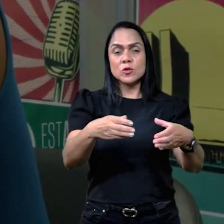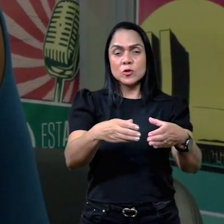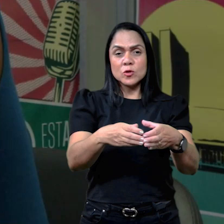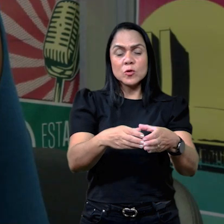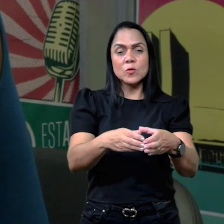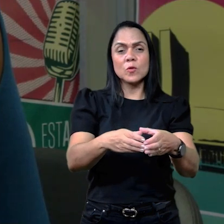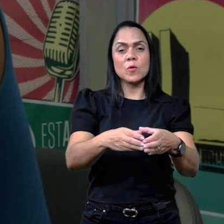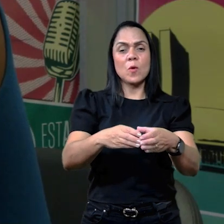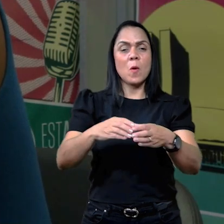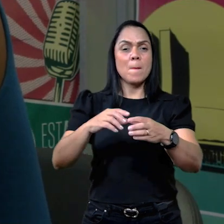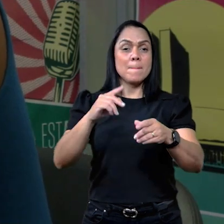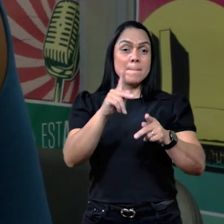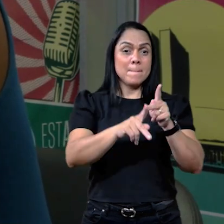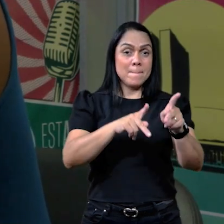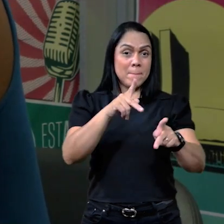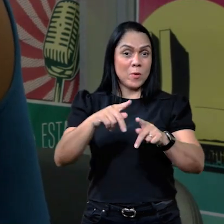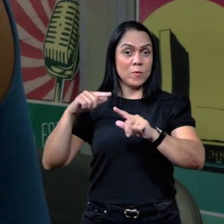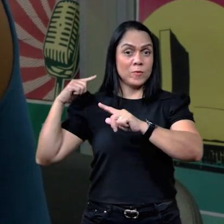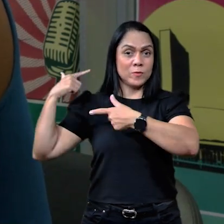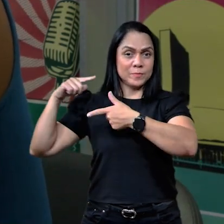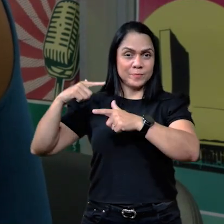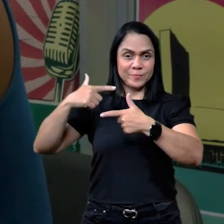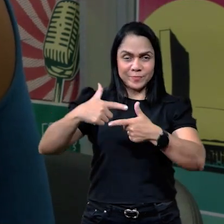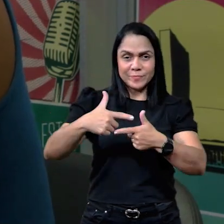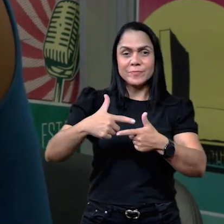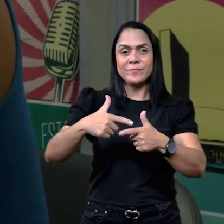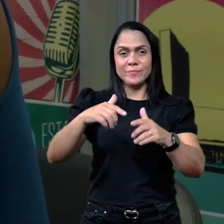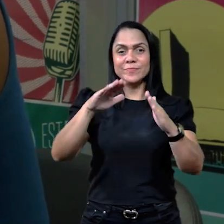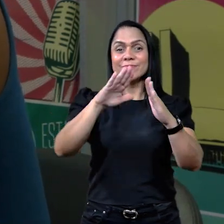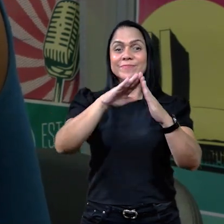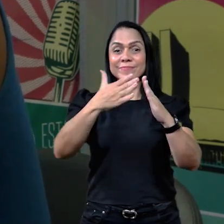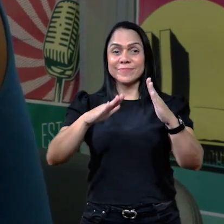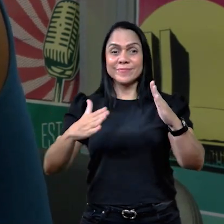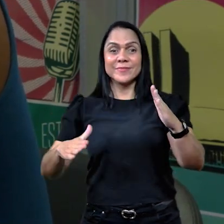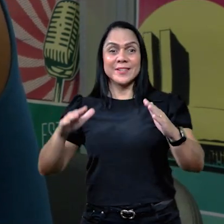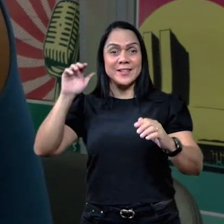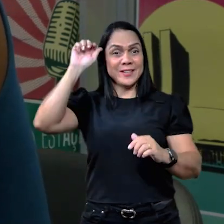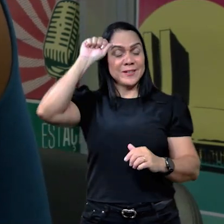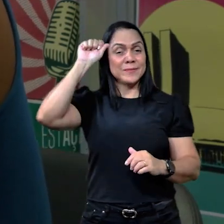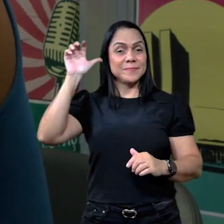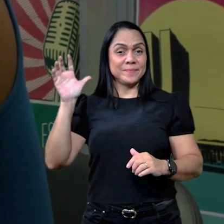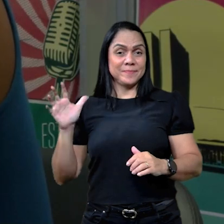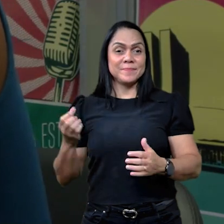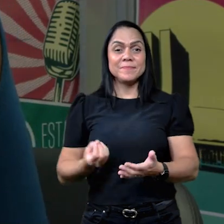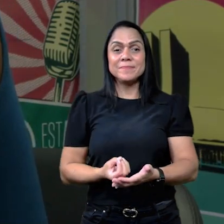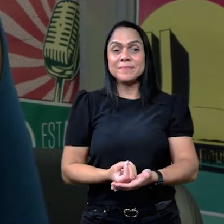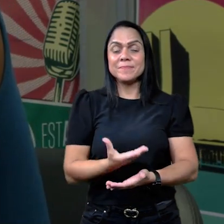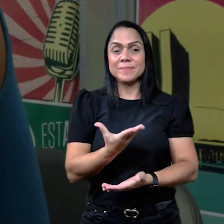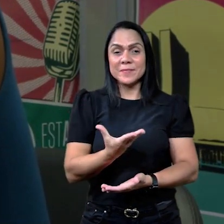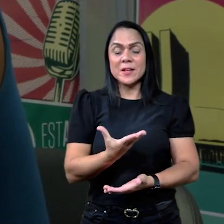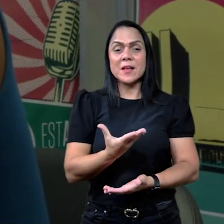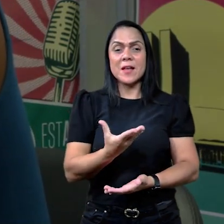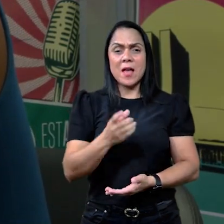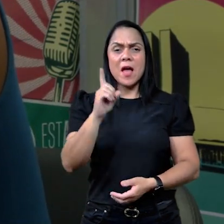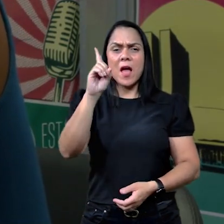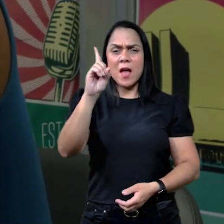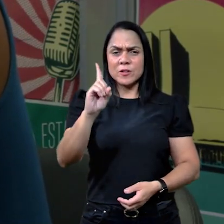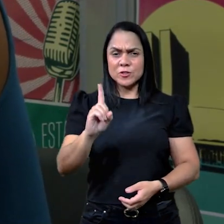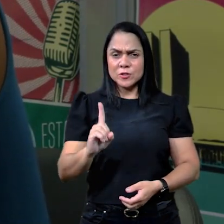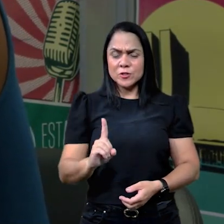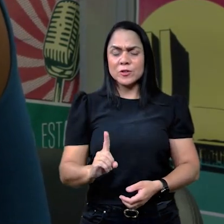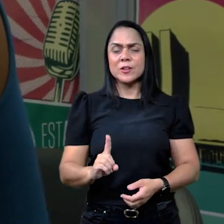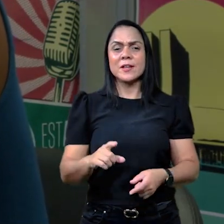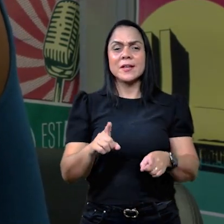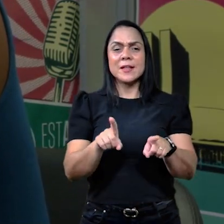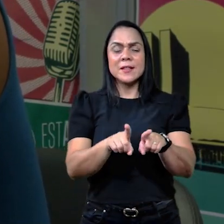Povos e Comunidades Tradicionais de Matriz Africana e Povos de Terreiro, né? Na diretoria, que também é uma